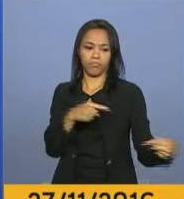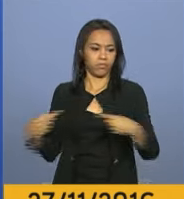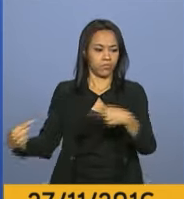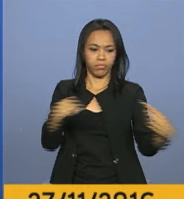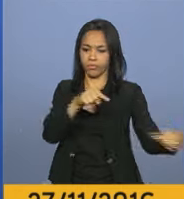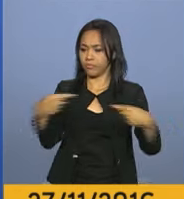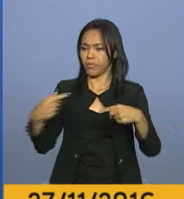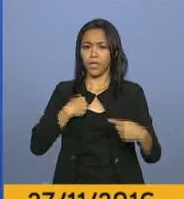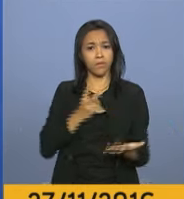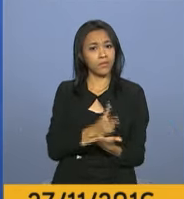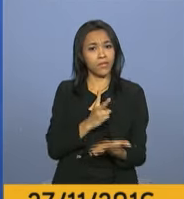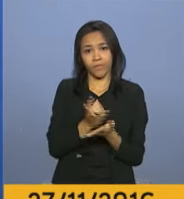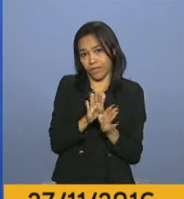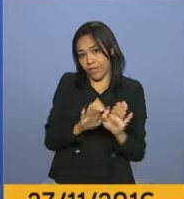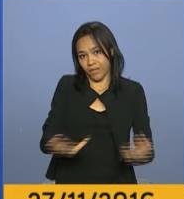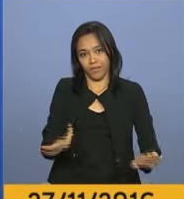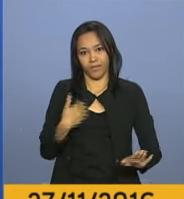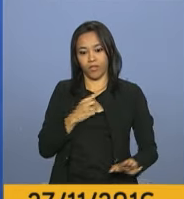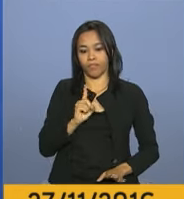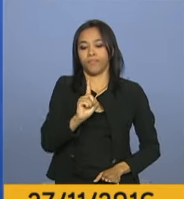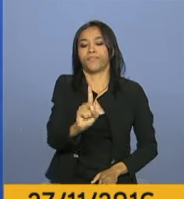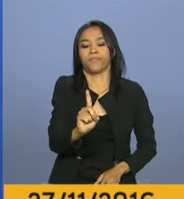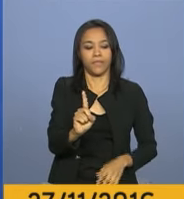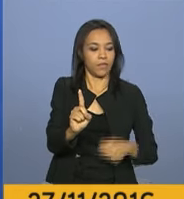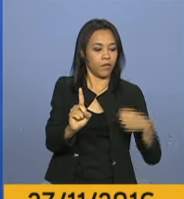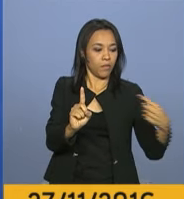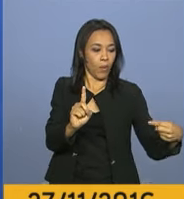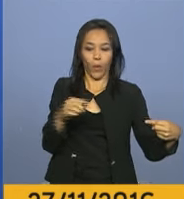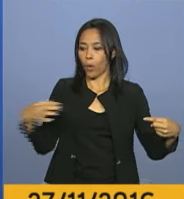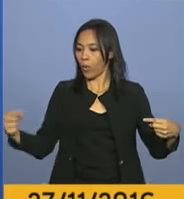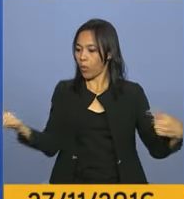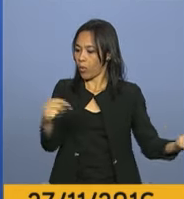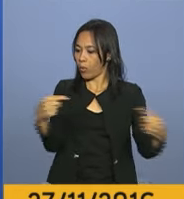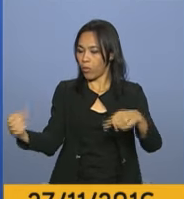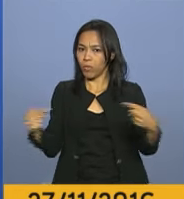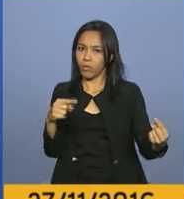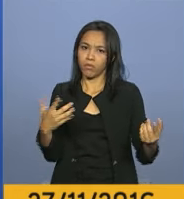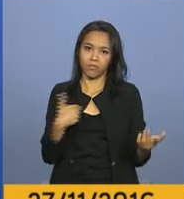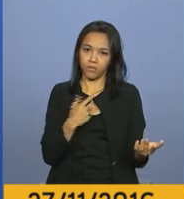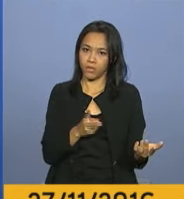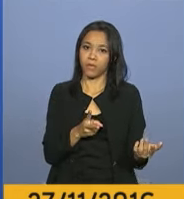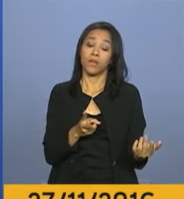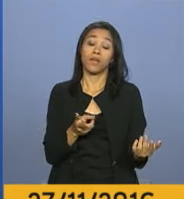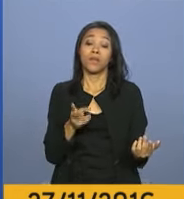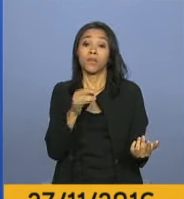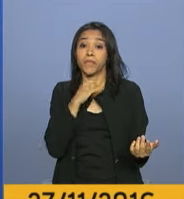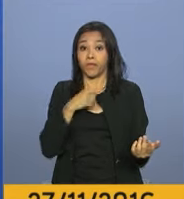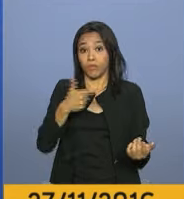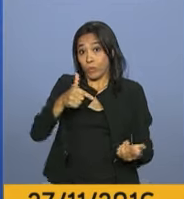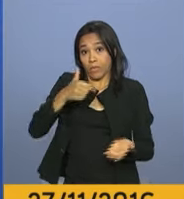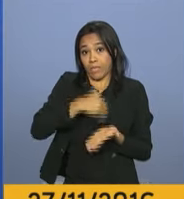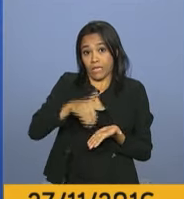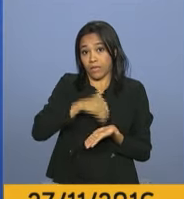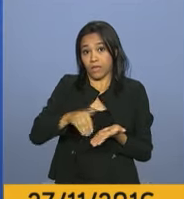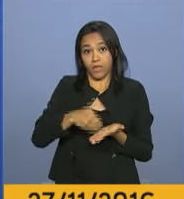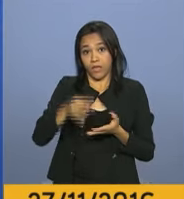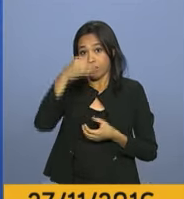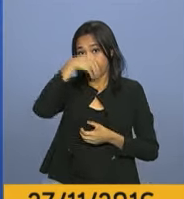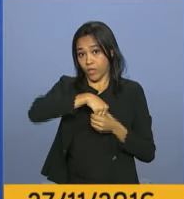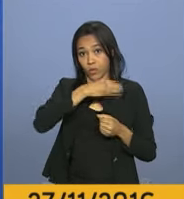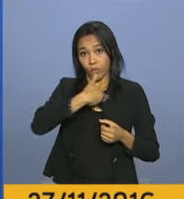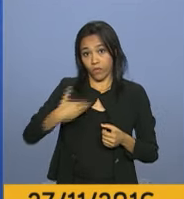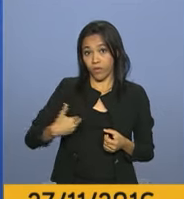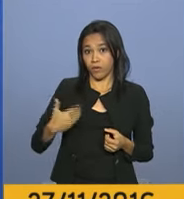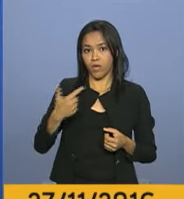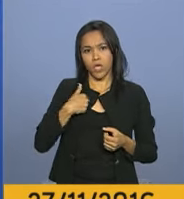fiz articulação política, né? Vejam que, sem embargo de ter uma secretaria de governo, eu nunca deixei